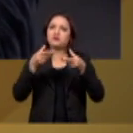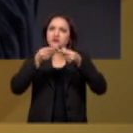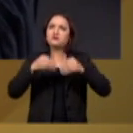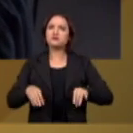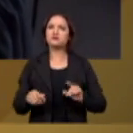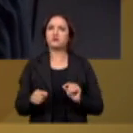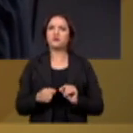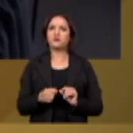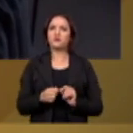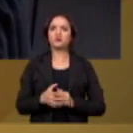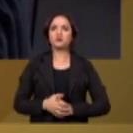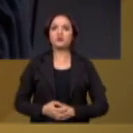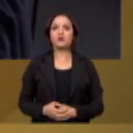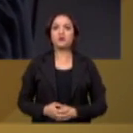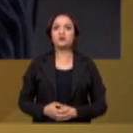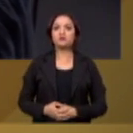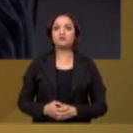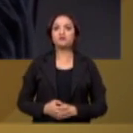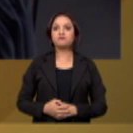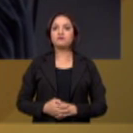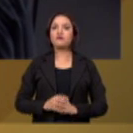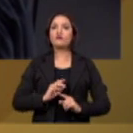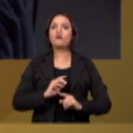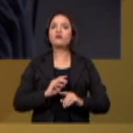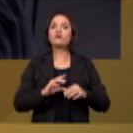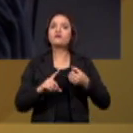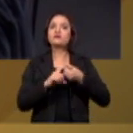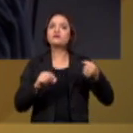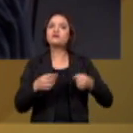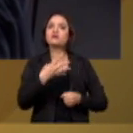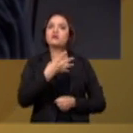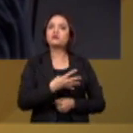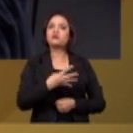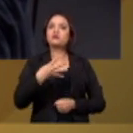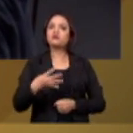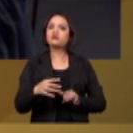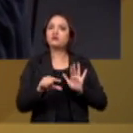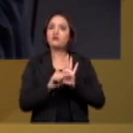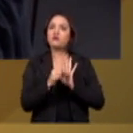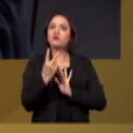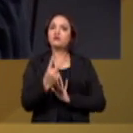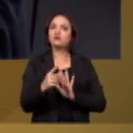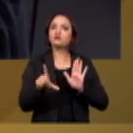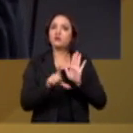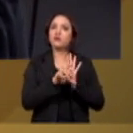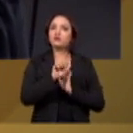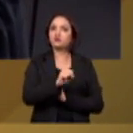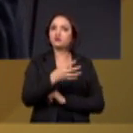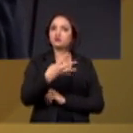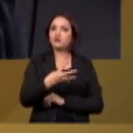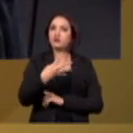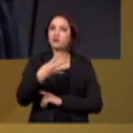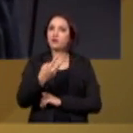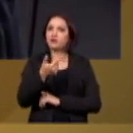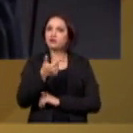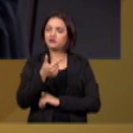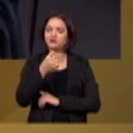e consequentemente segurança 34440 segundo bebê projeto de plantas industriais internacionais